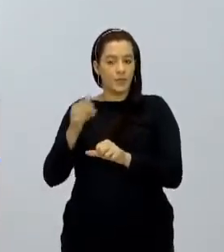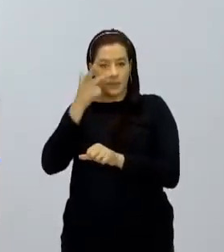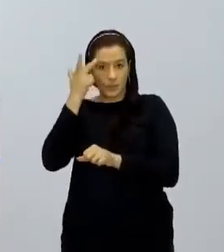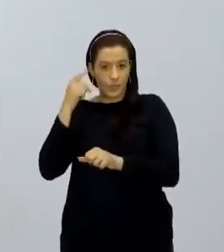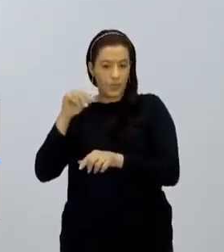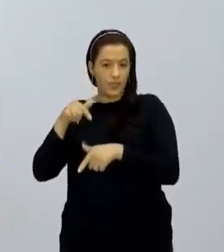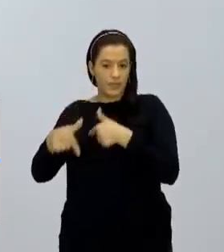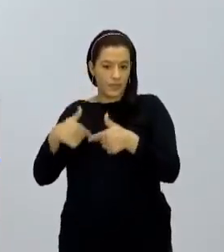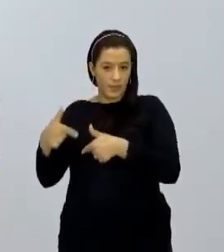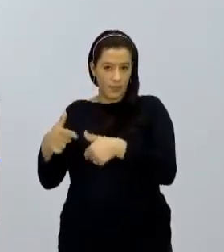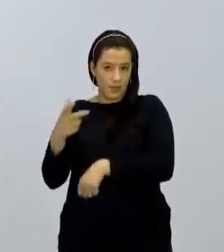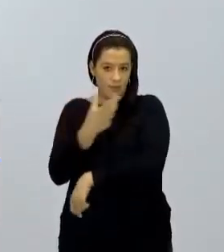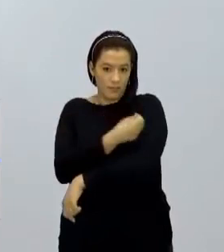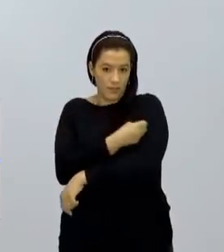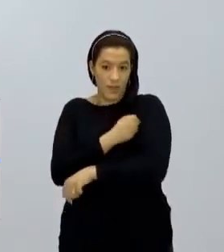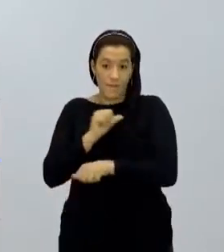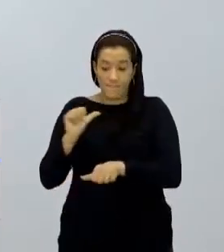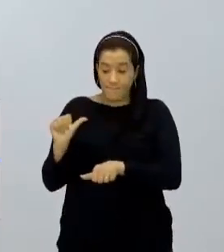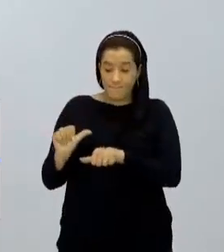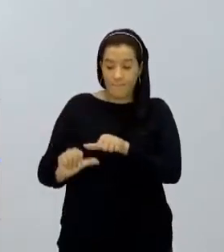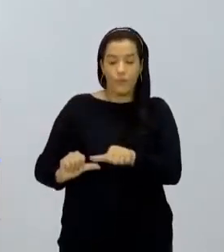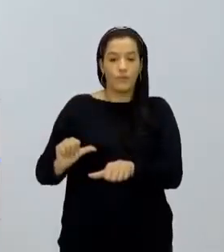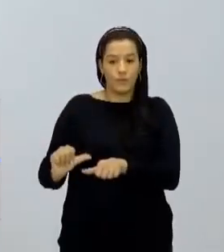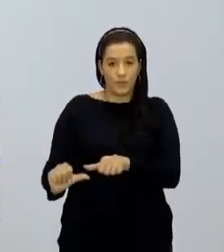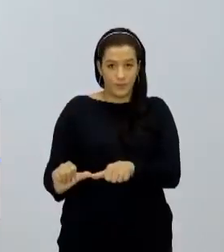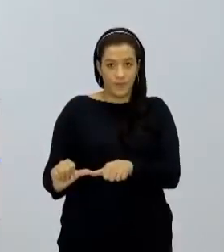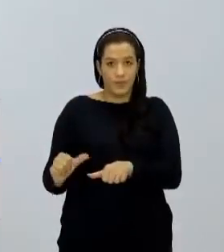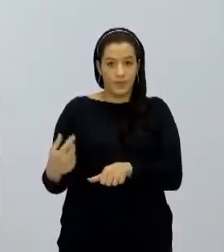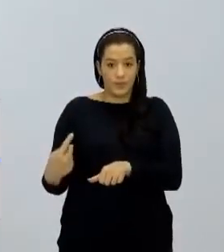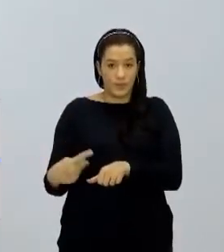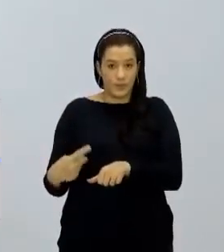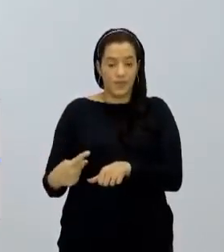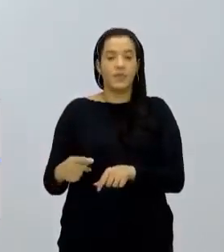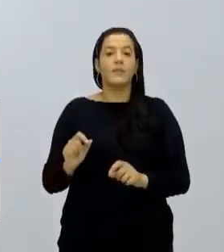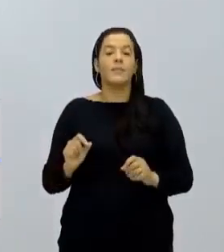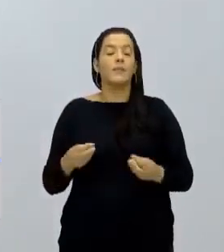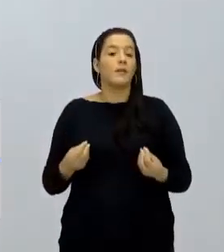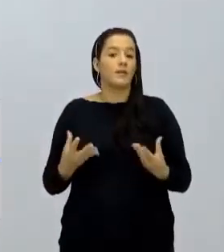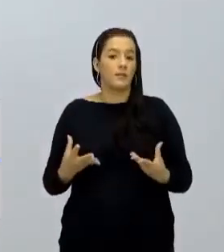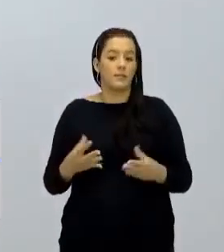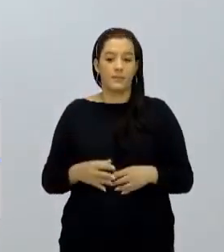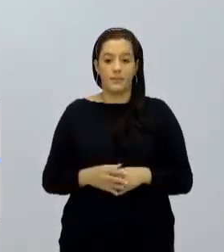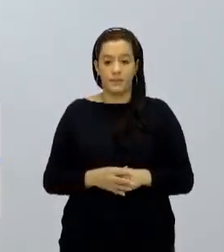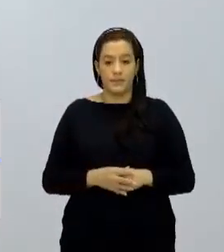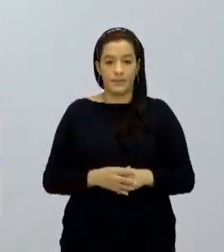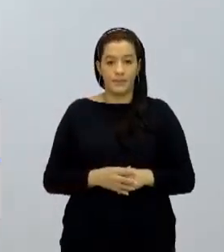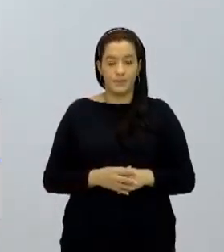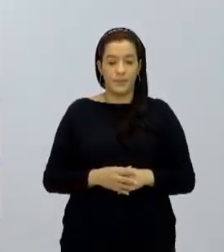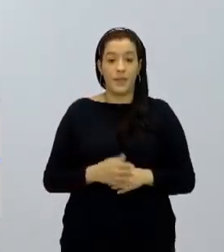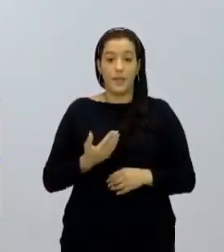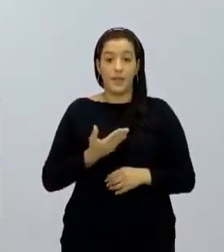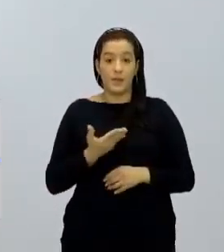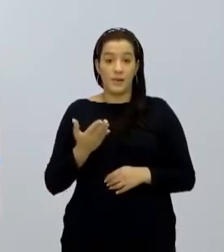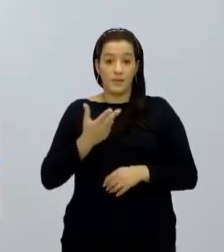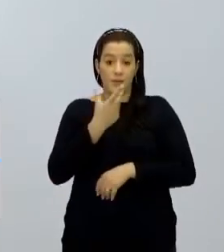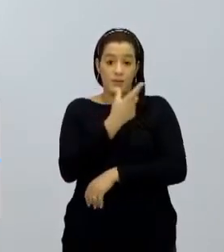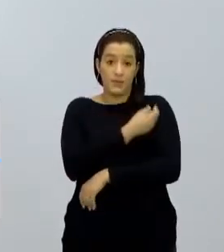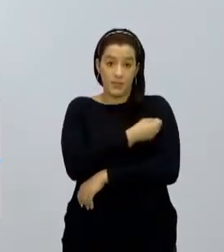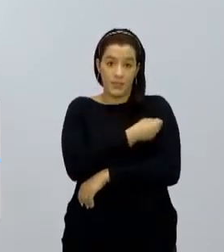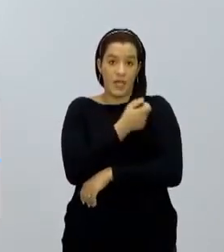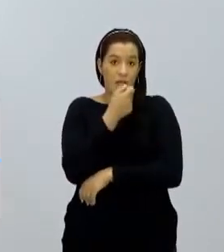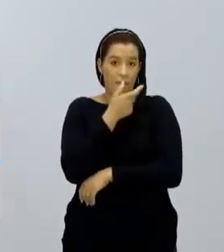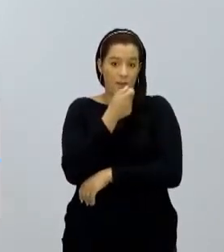trabalha lá fazendo vacina. Modifica esse organismo patogênico para quê? A vacina não é o remédio.